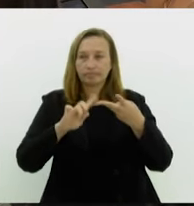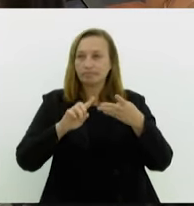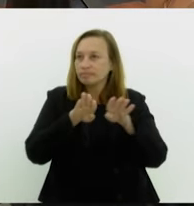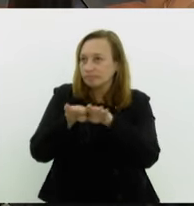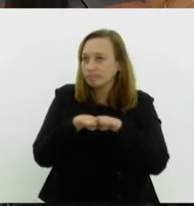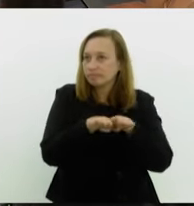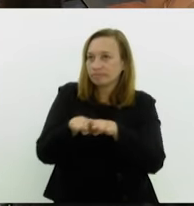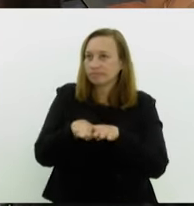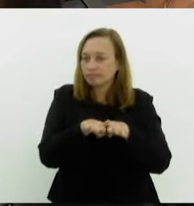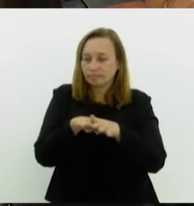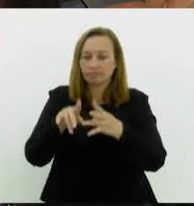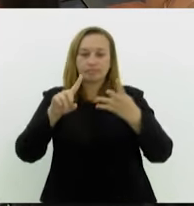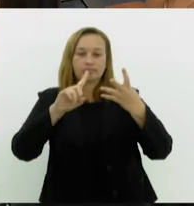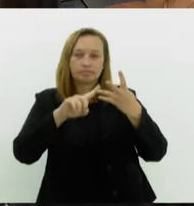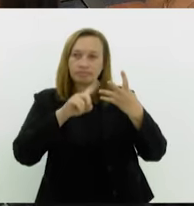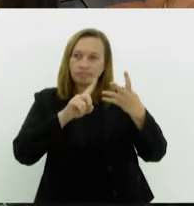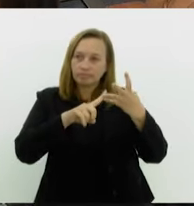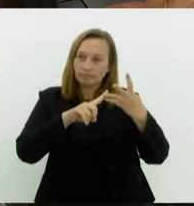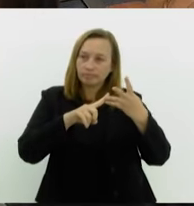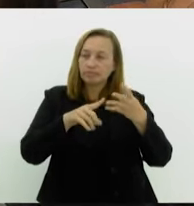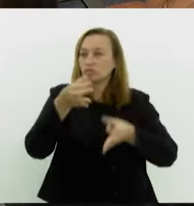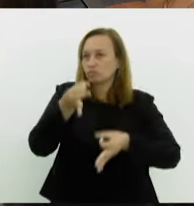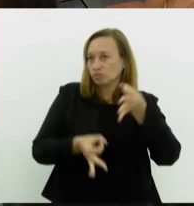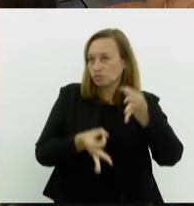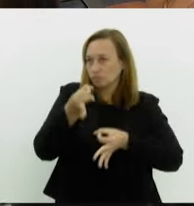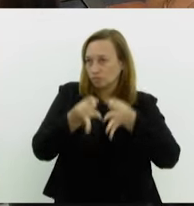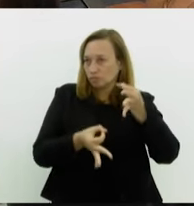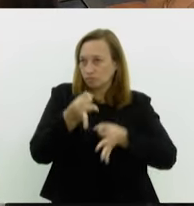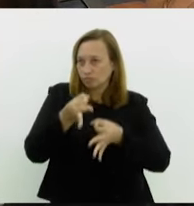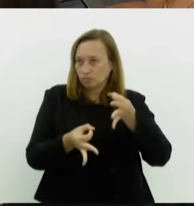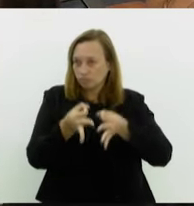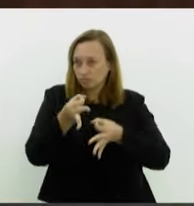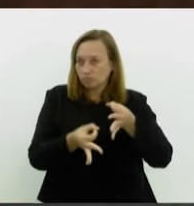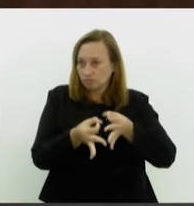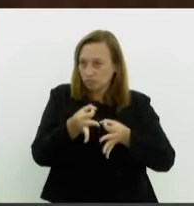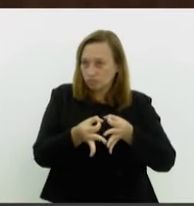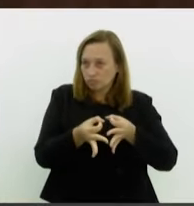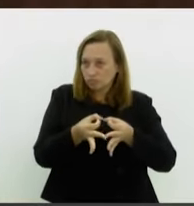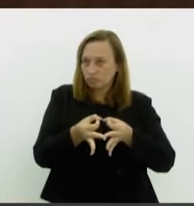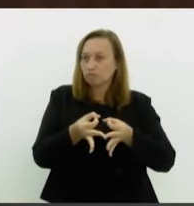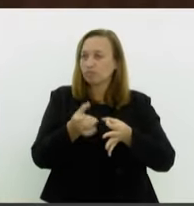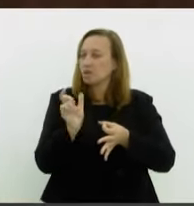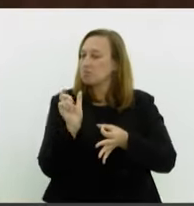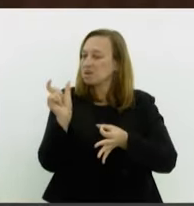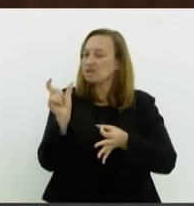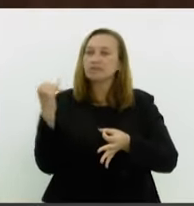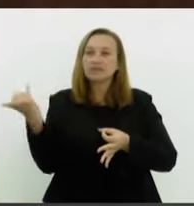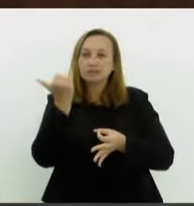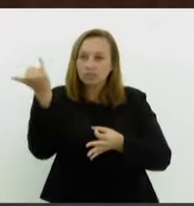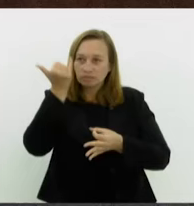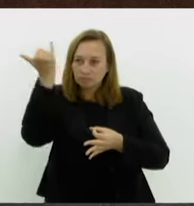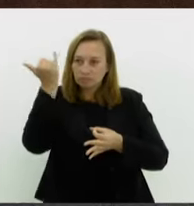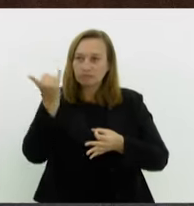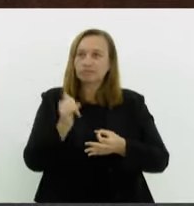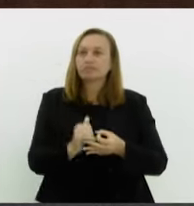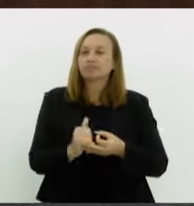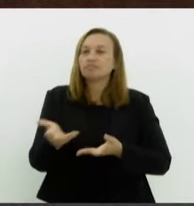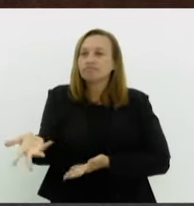A número dois terceiro muito dito Justiça muito dito realmente justiça é uma palavra importante